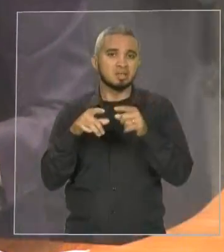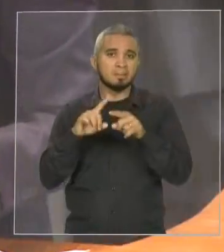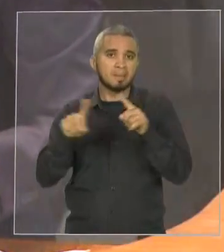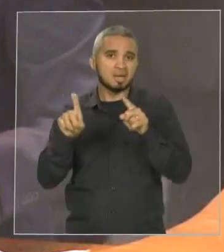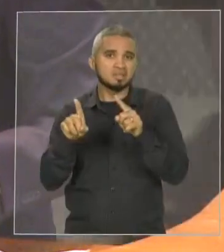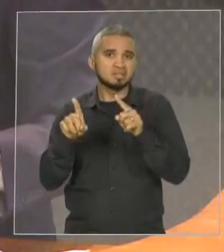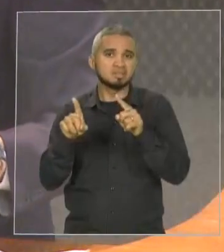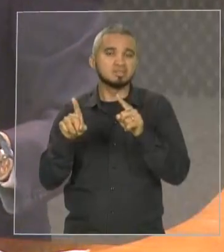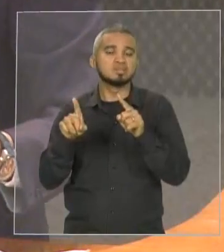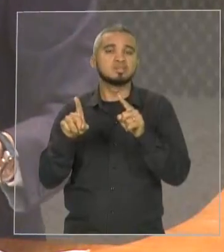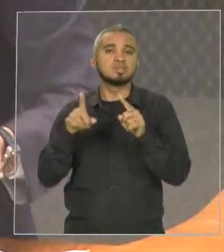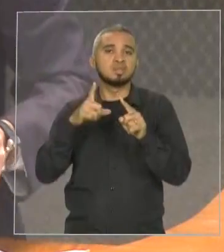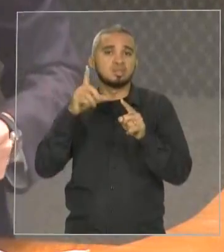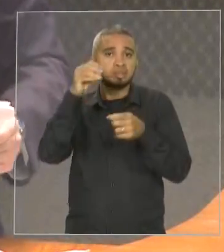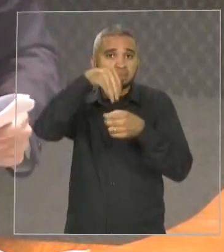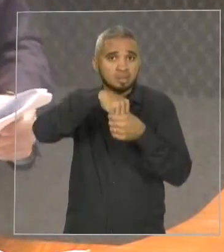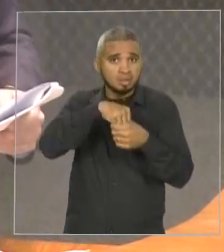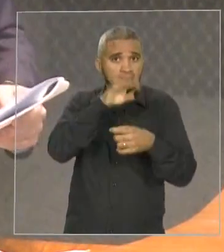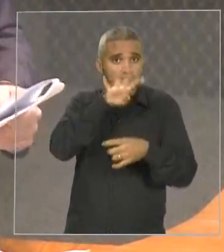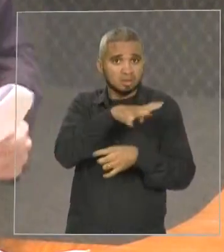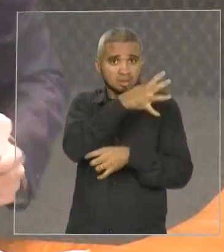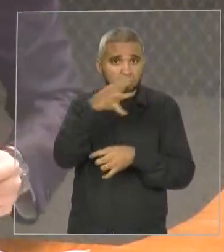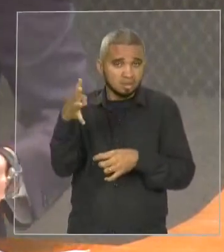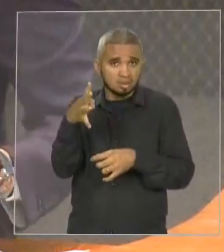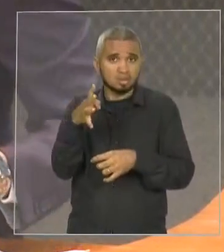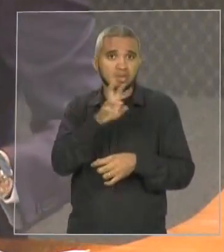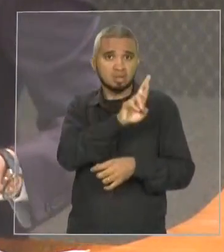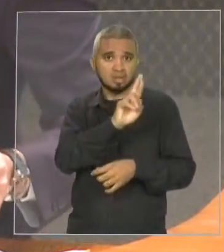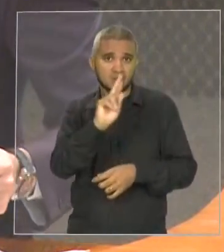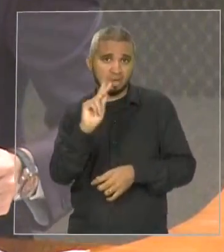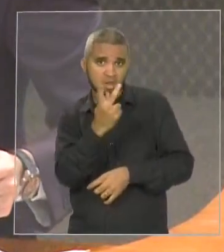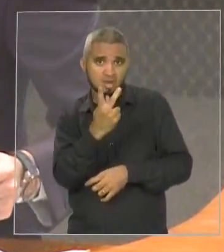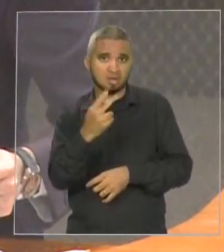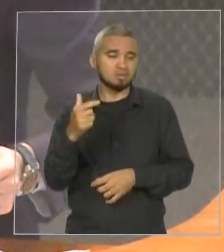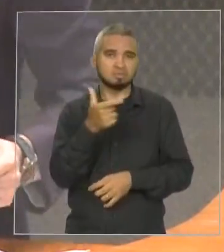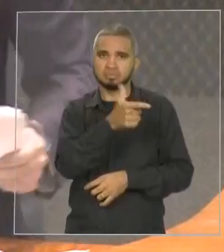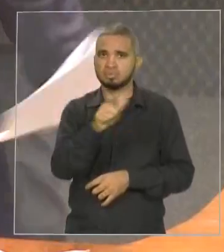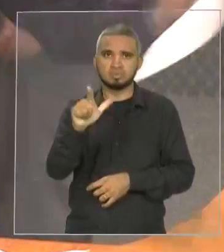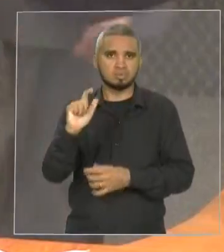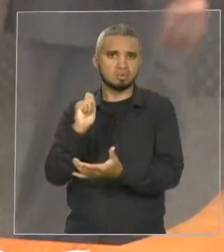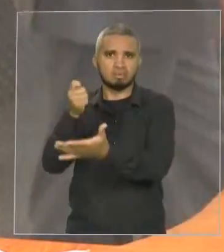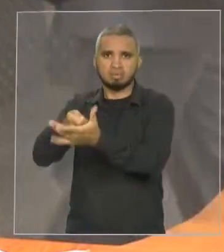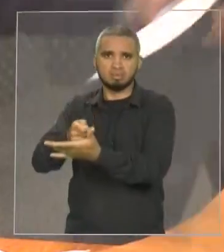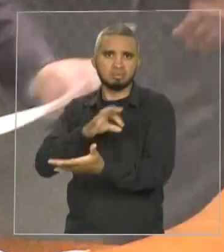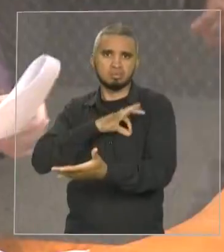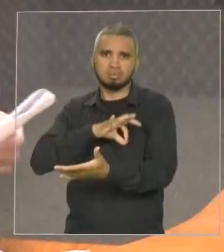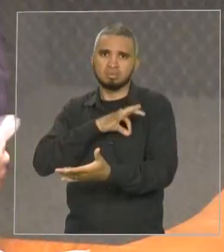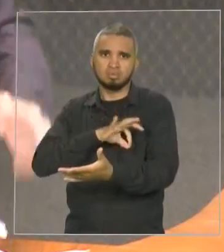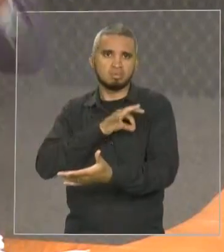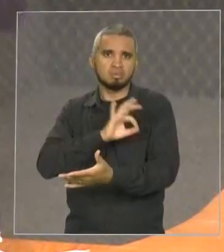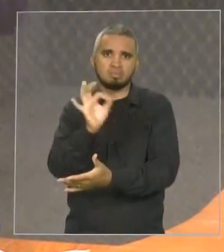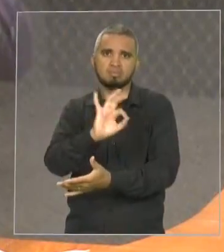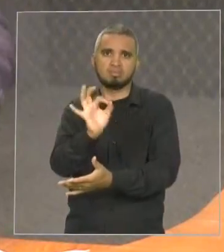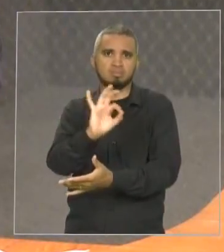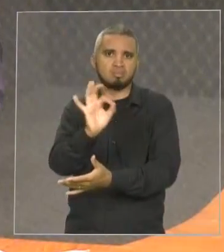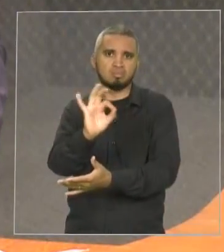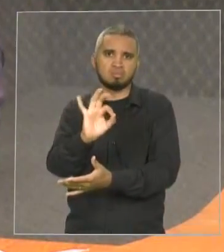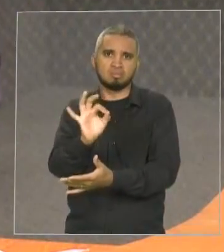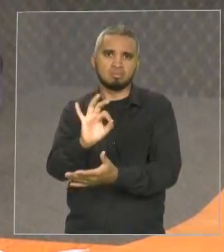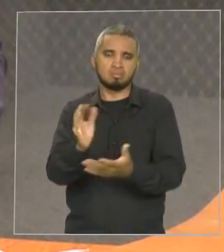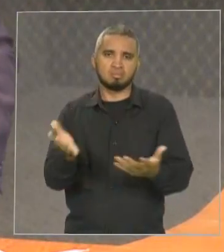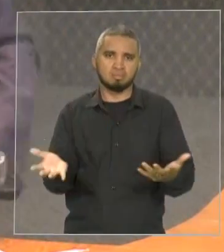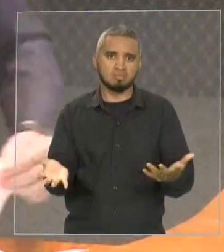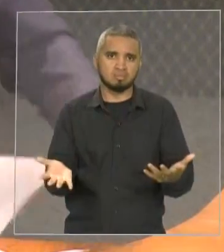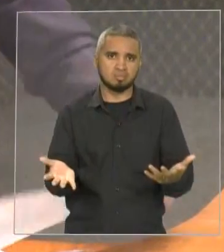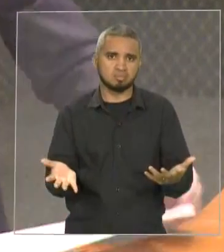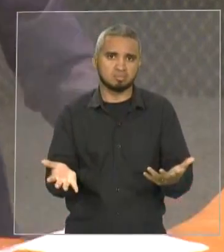há previsão para odontólogo. E também não há previsão para fantasmas. E lá existem. E foi comprovado agora por essa